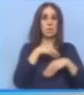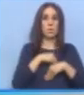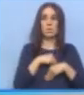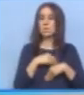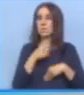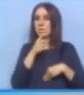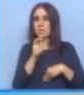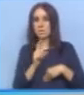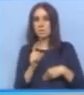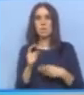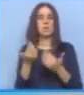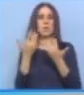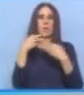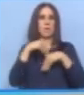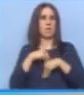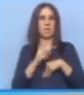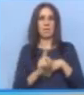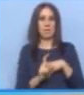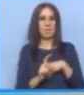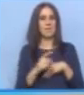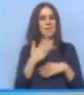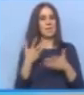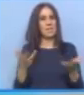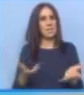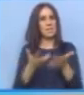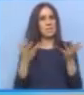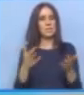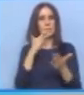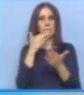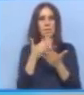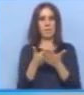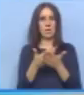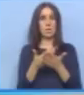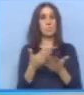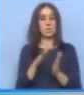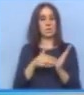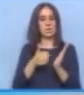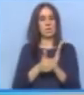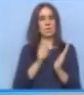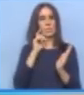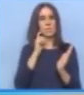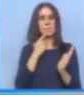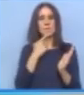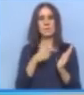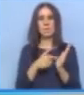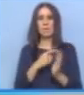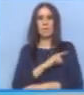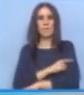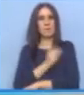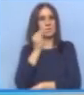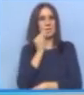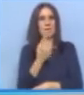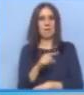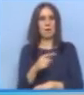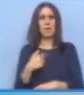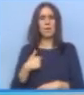acolhe. E essa ligeireza também é pela importância que damos ao Evangelho que percebemos que ele tem força por si próprio.